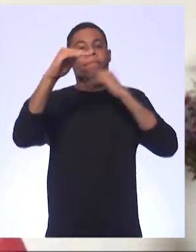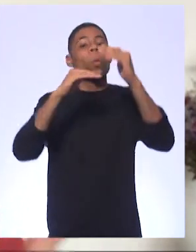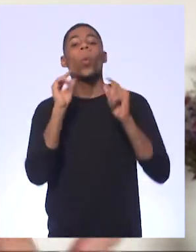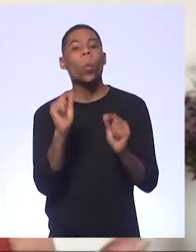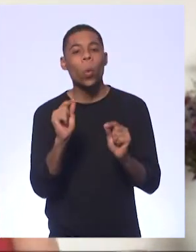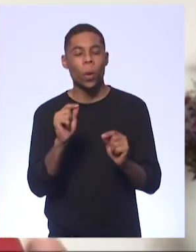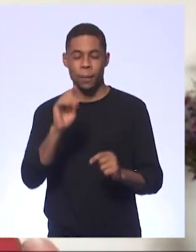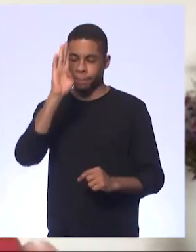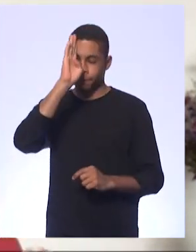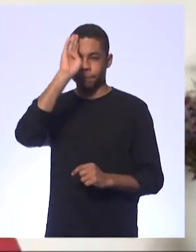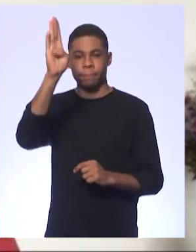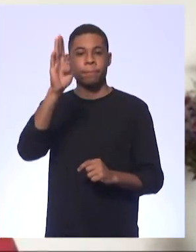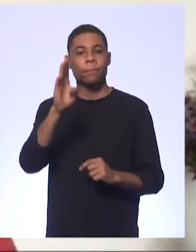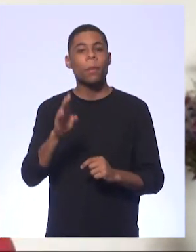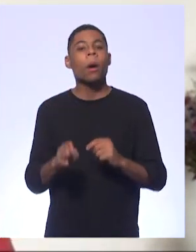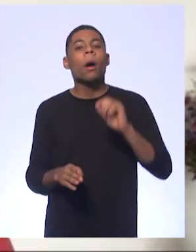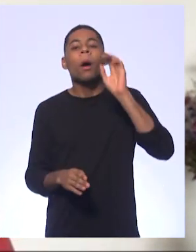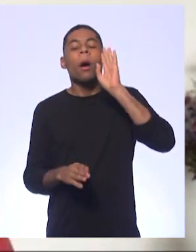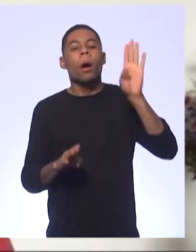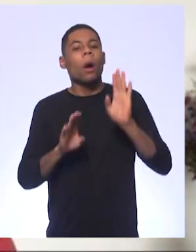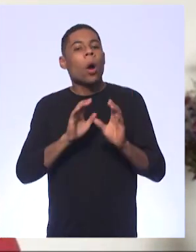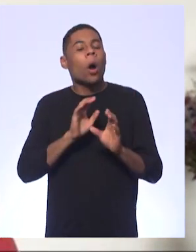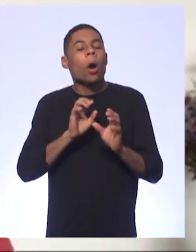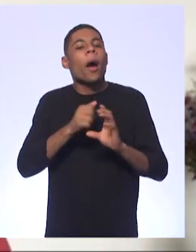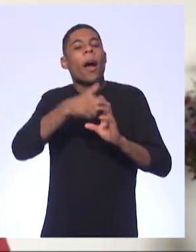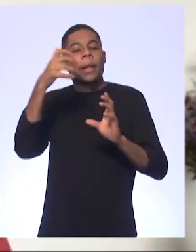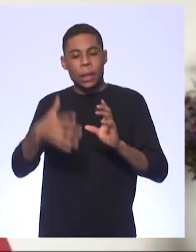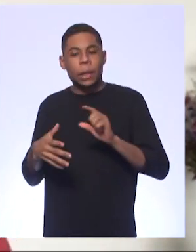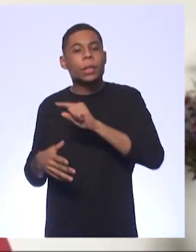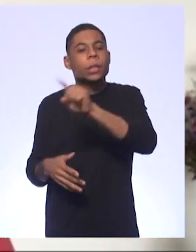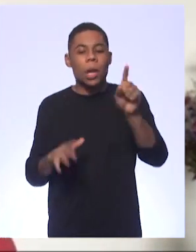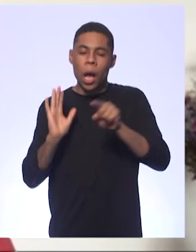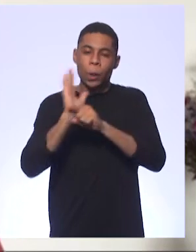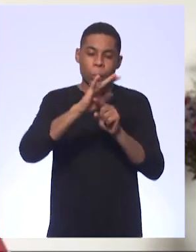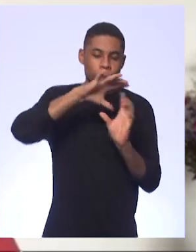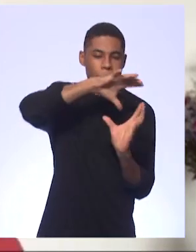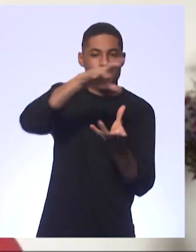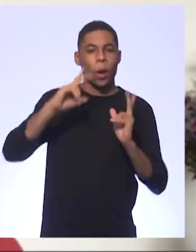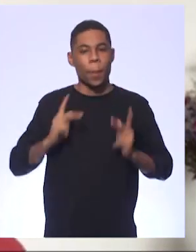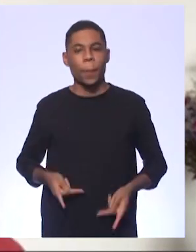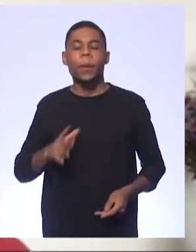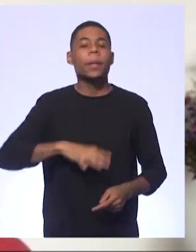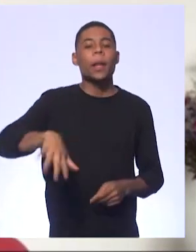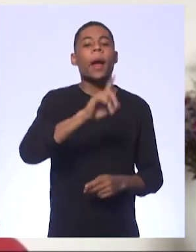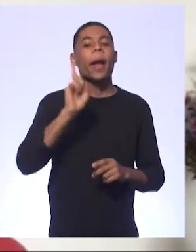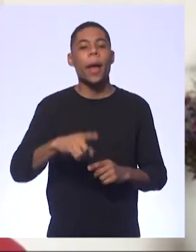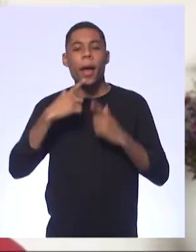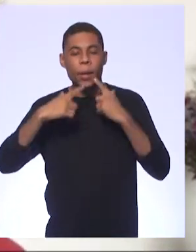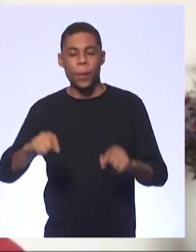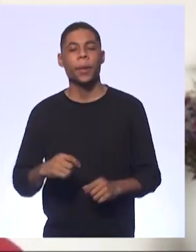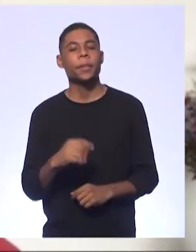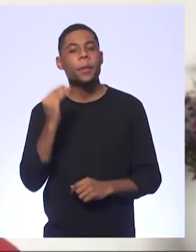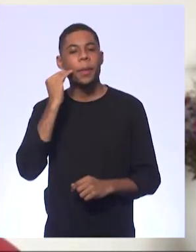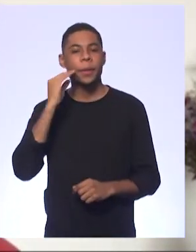que é a característica maior da nossa humanidade, que é a linguagem. Um beijo para